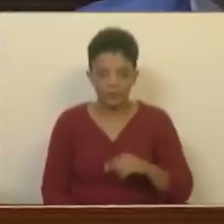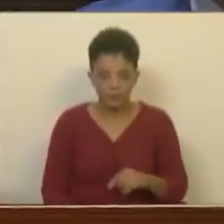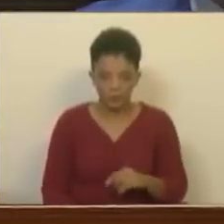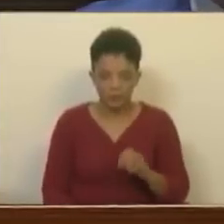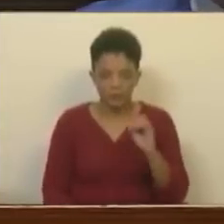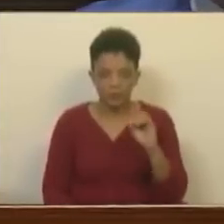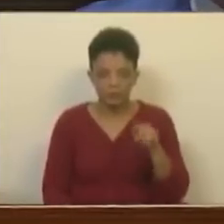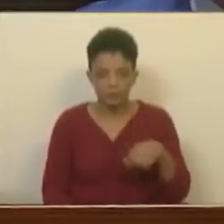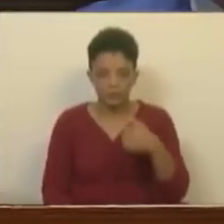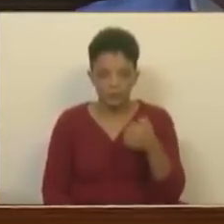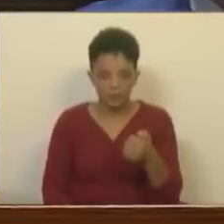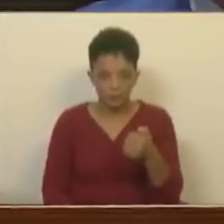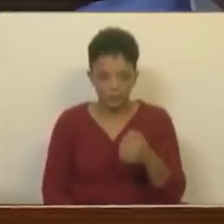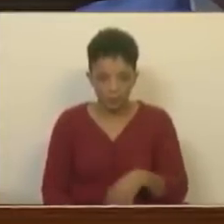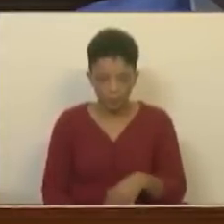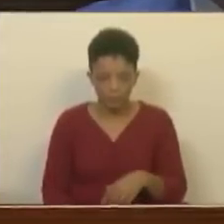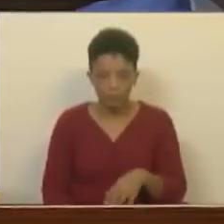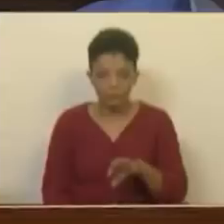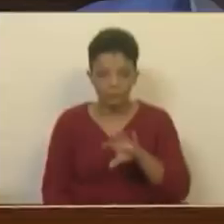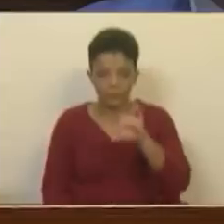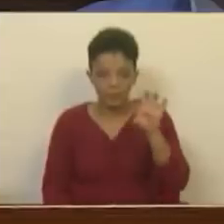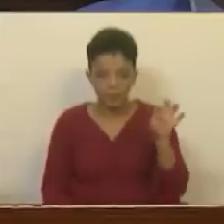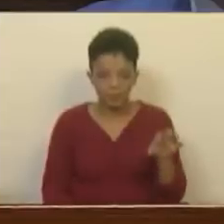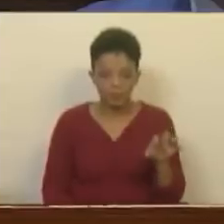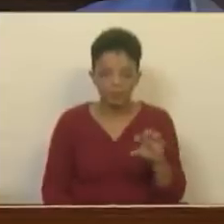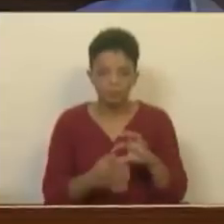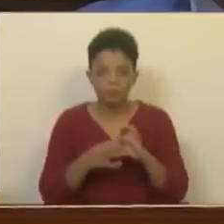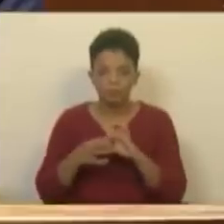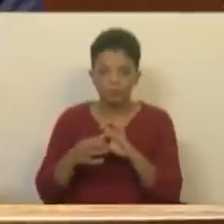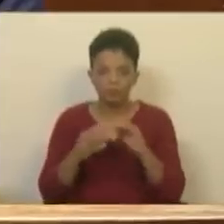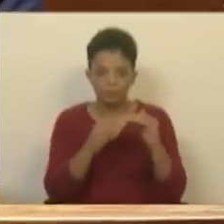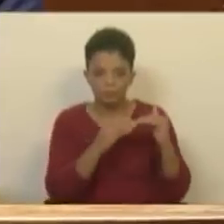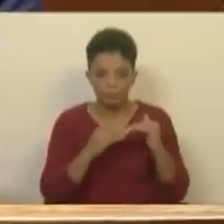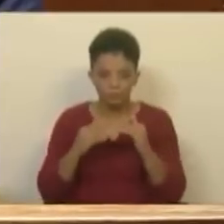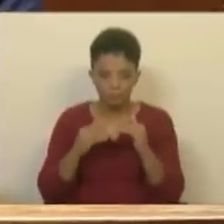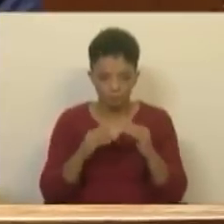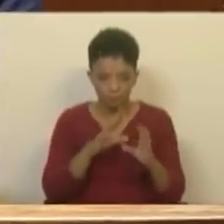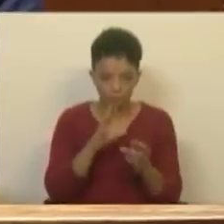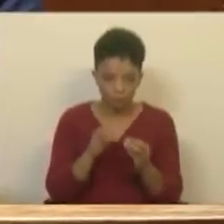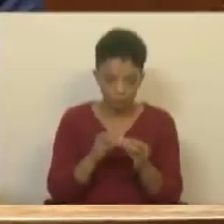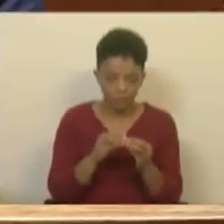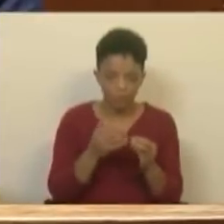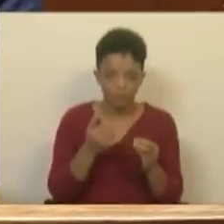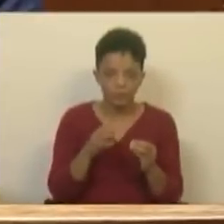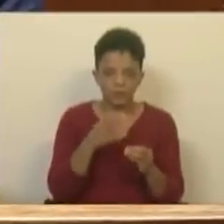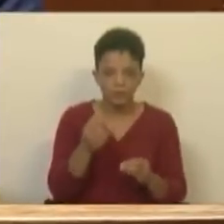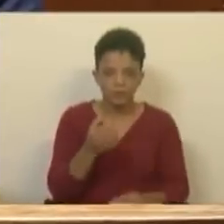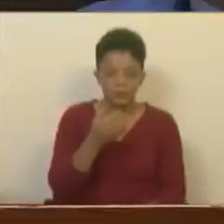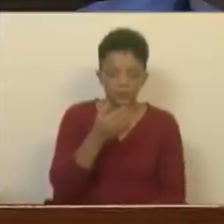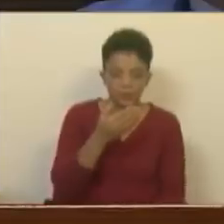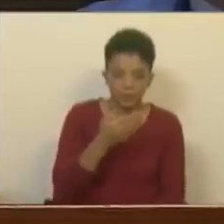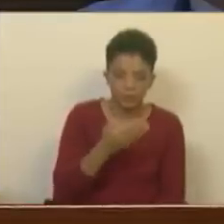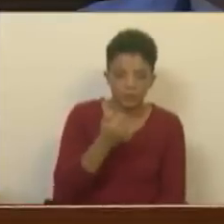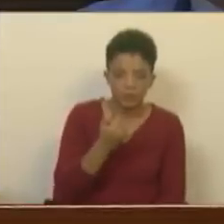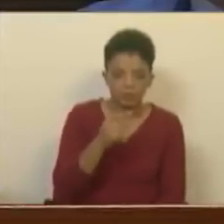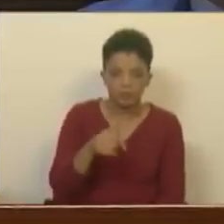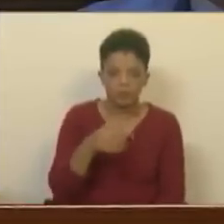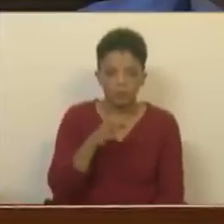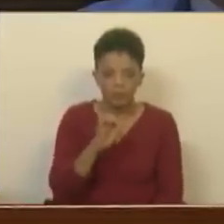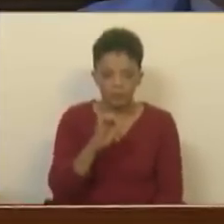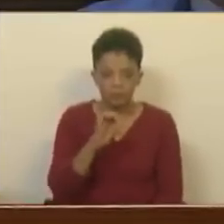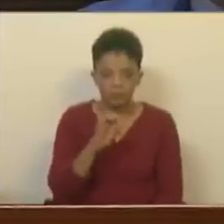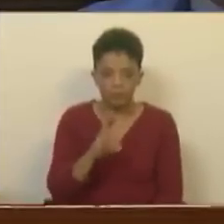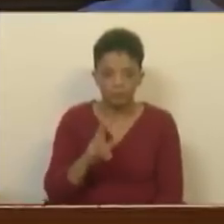Zé sim os países a coesão como um todo passaram 2015 78 72,8